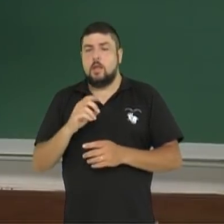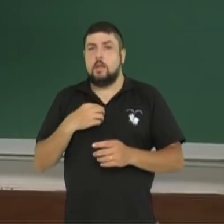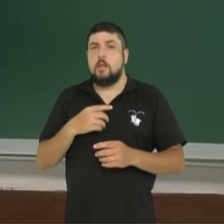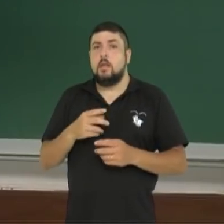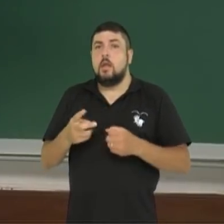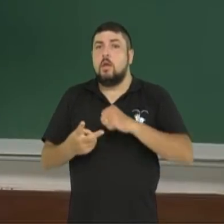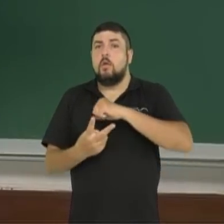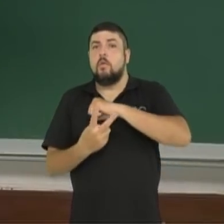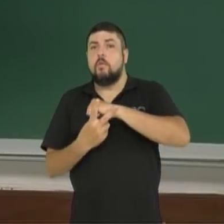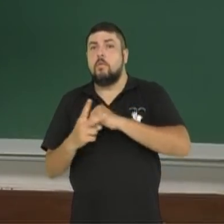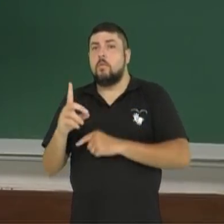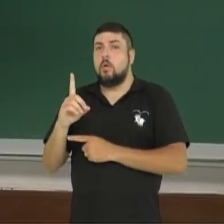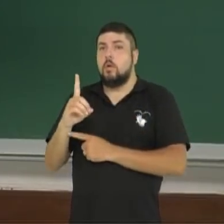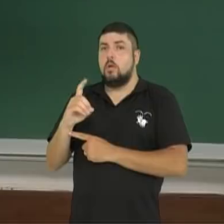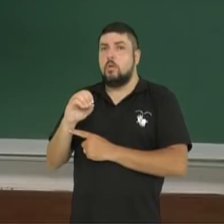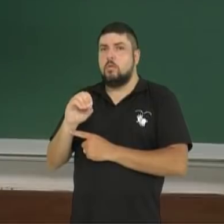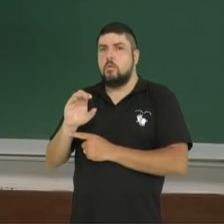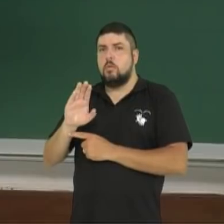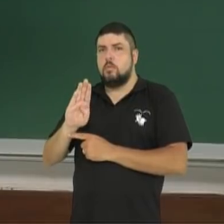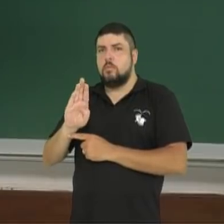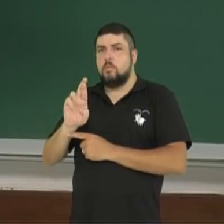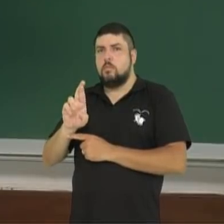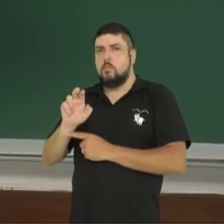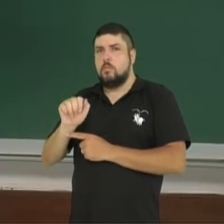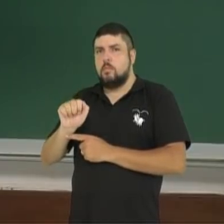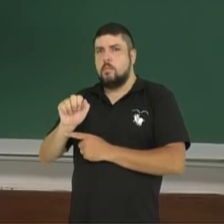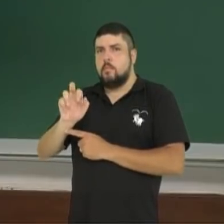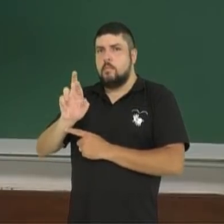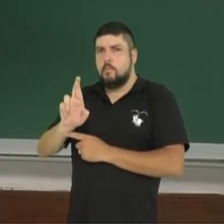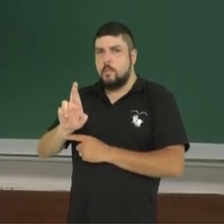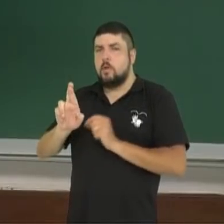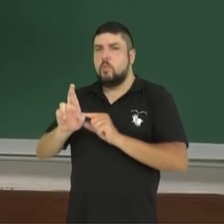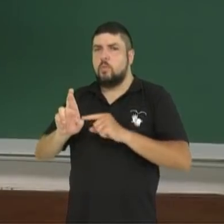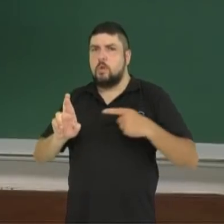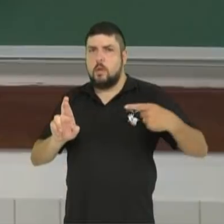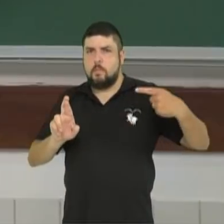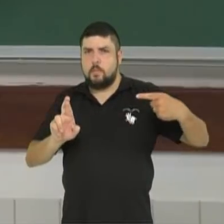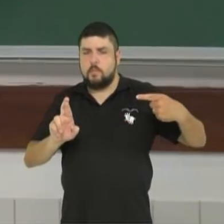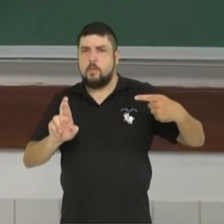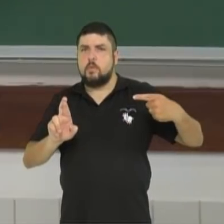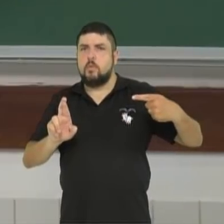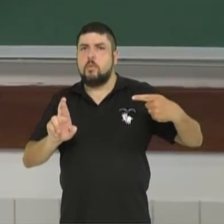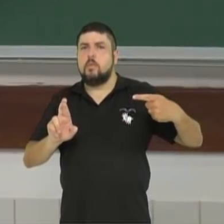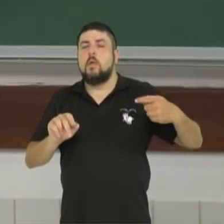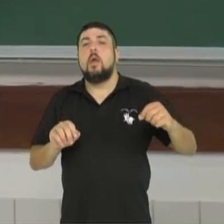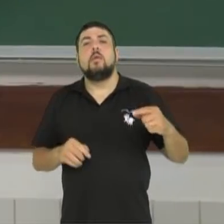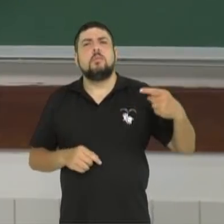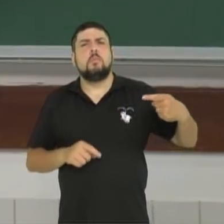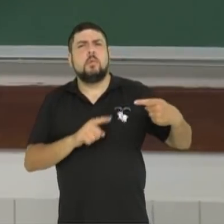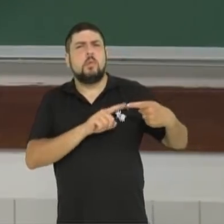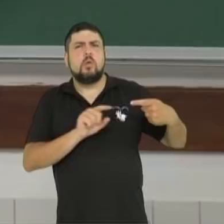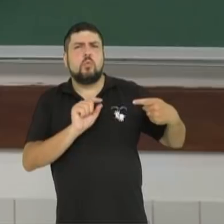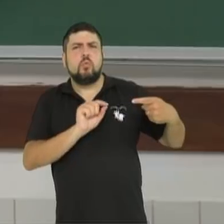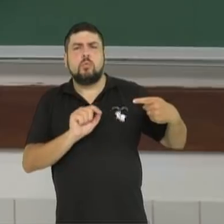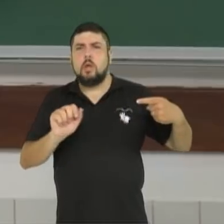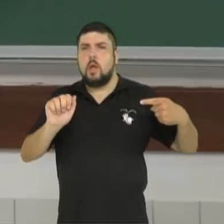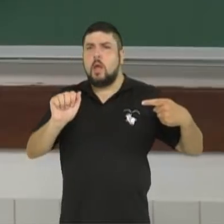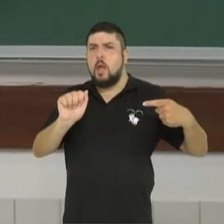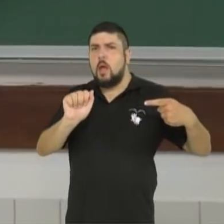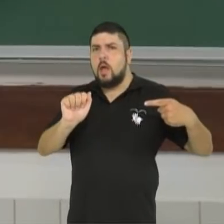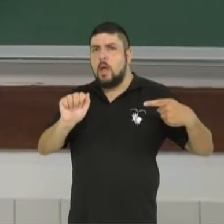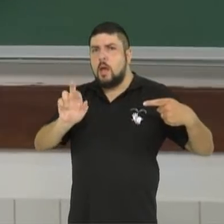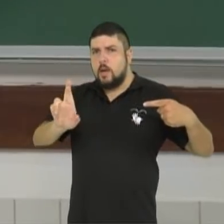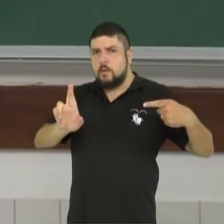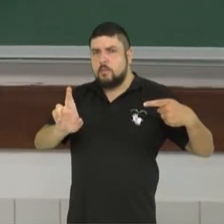em ar, portanto é um verbo da primeira conjugação. Né? Todos os verbos da língua portuguesa que terminam em ar são da